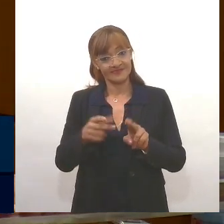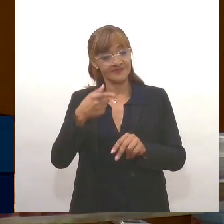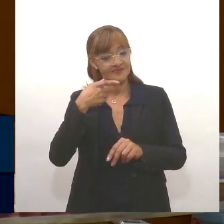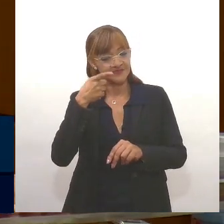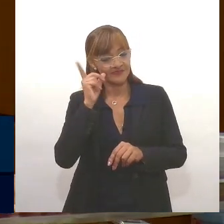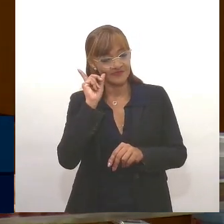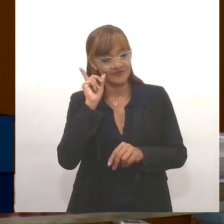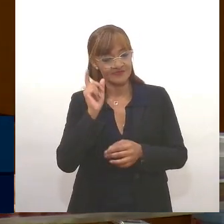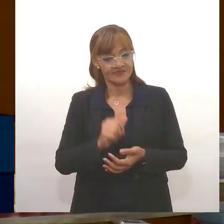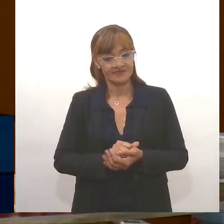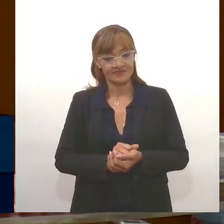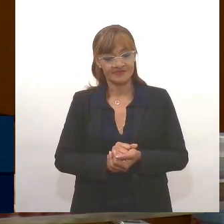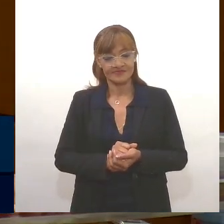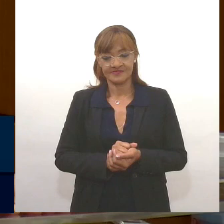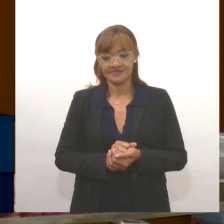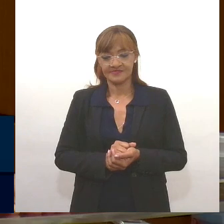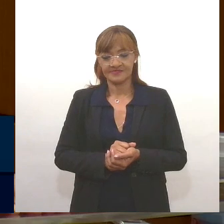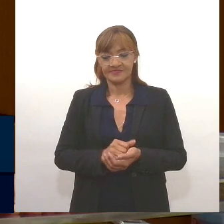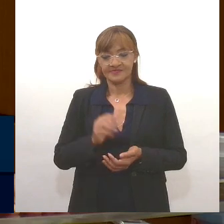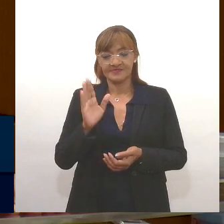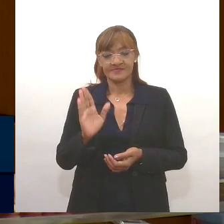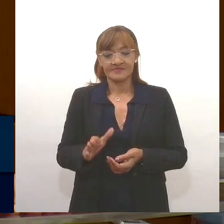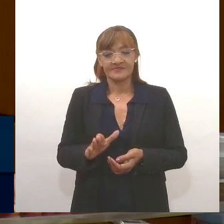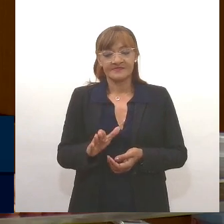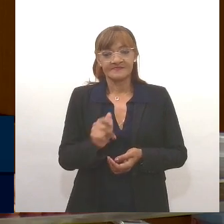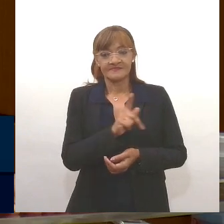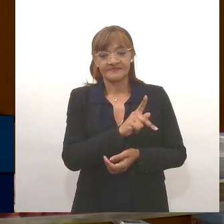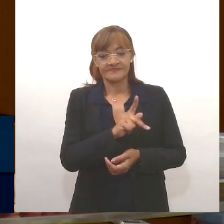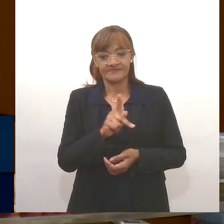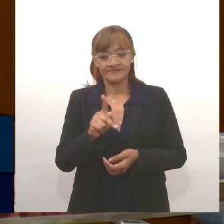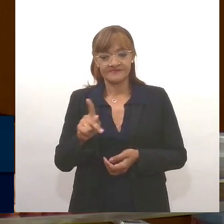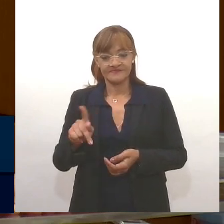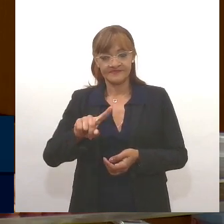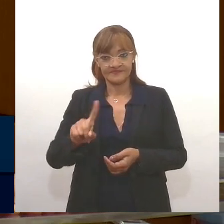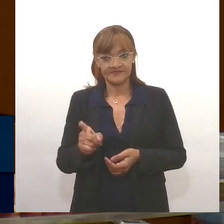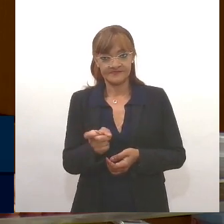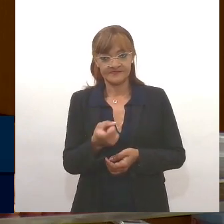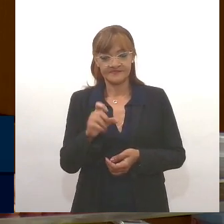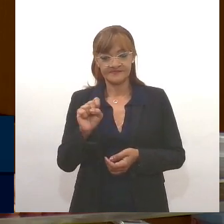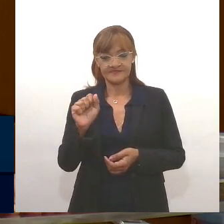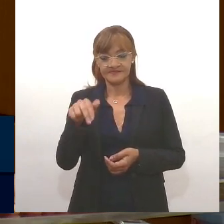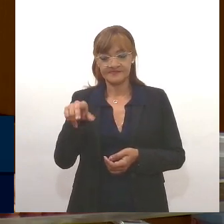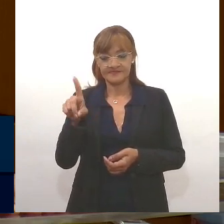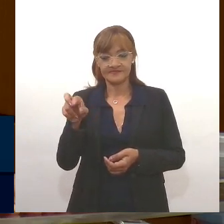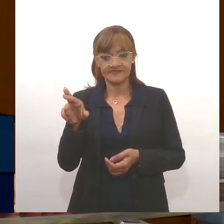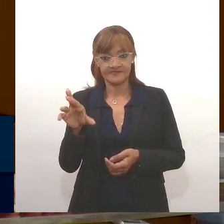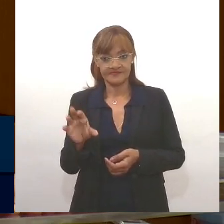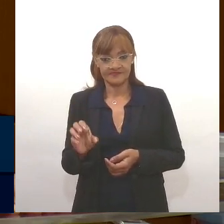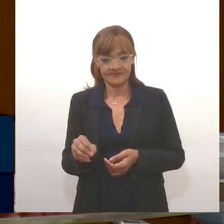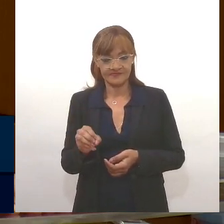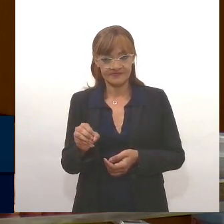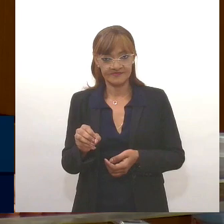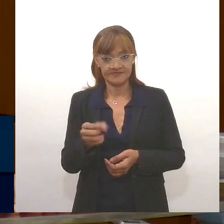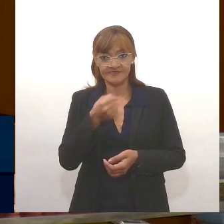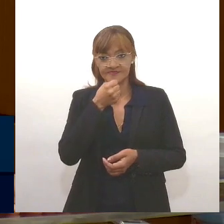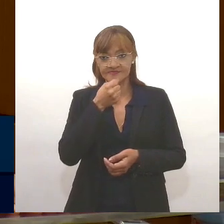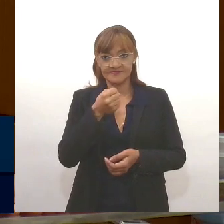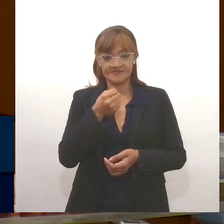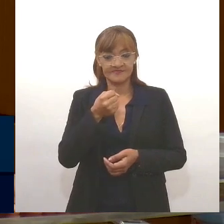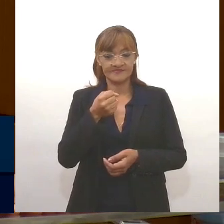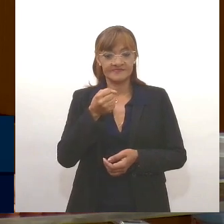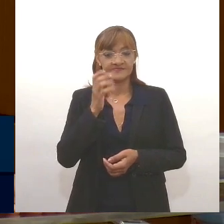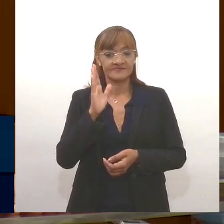ex-presidente da unali o Sandro Heleno Sandro locutor recebeu o título de